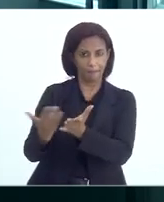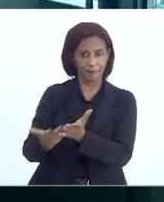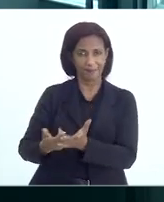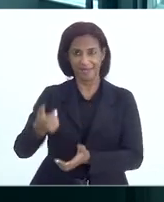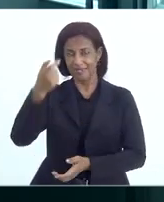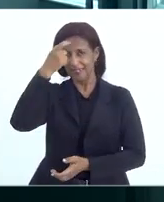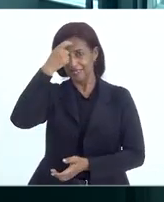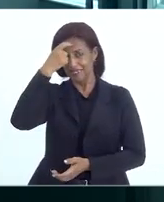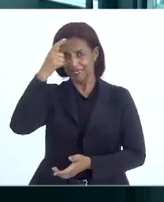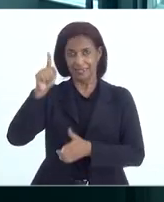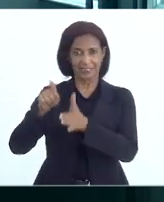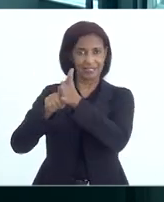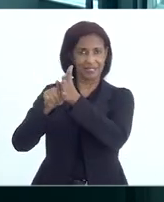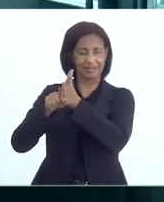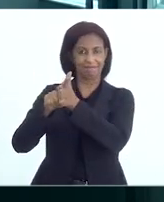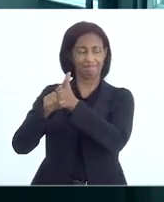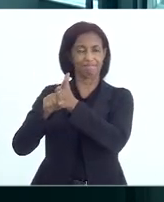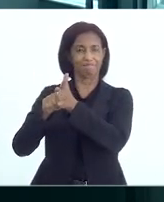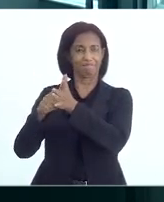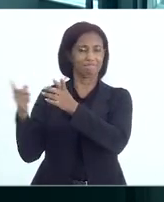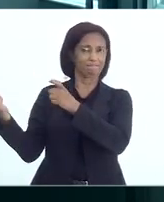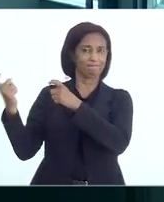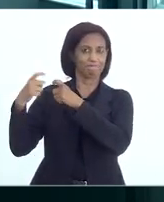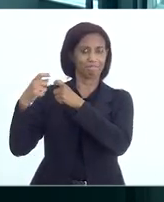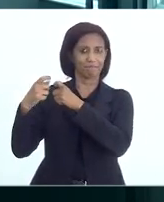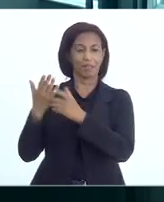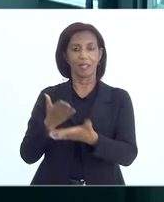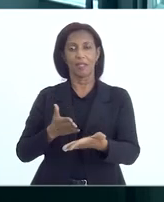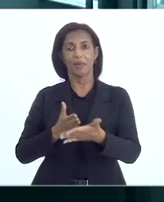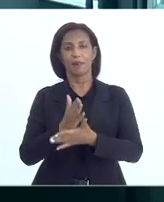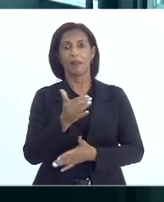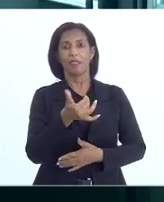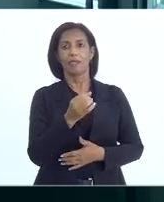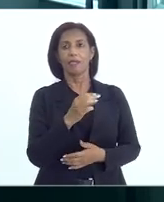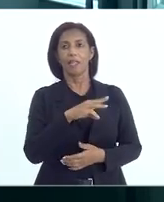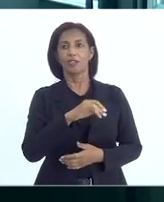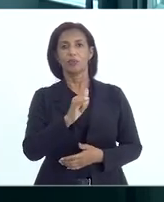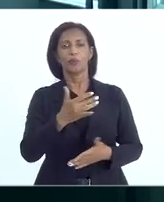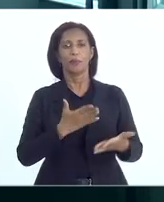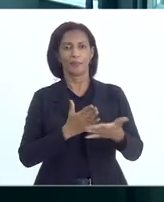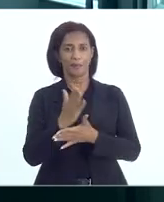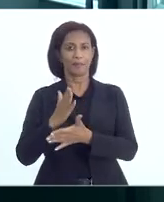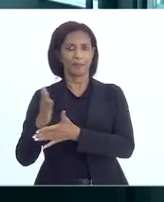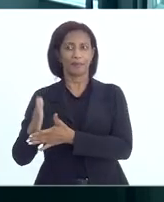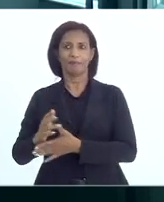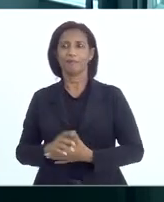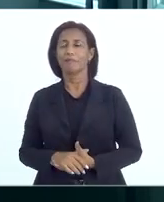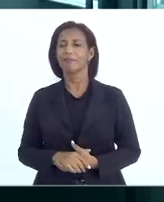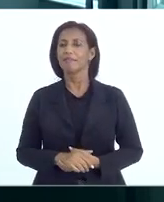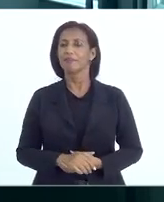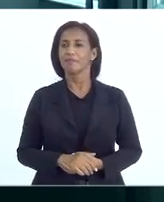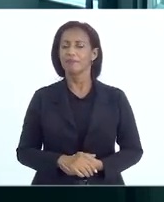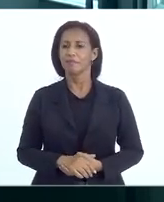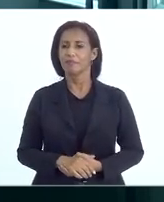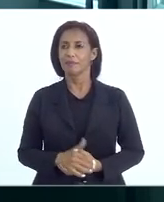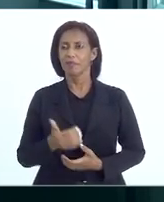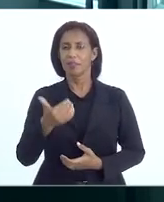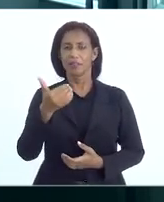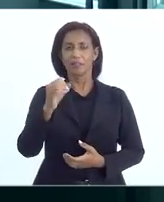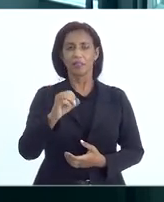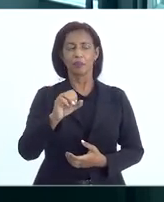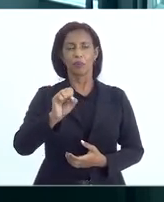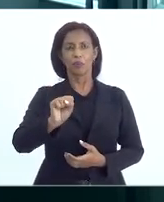exame intelectual e aprovados quase 10 mil aqui aprovados o